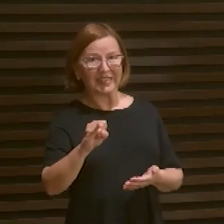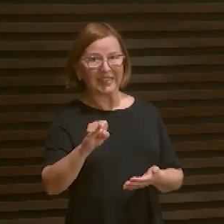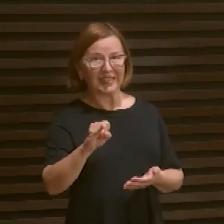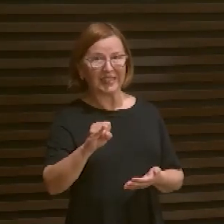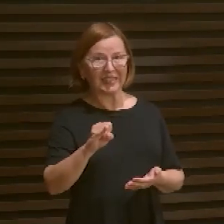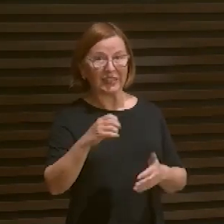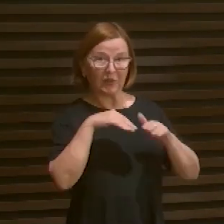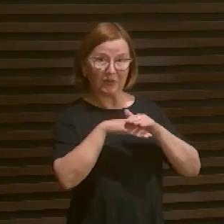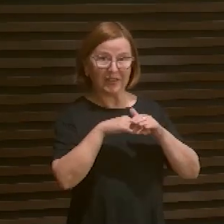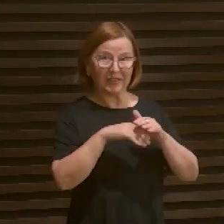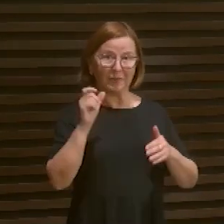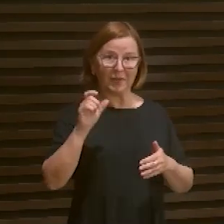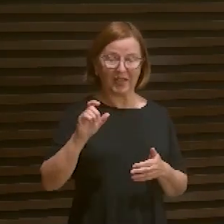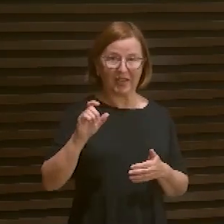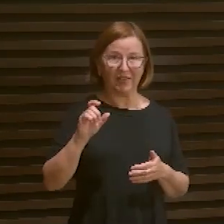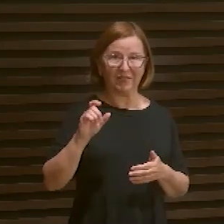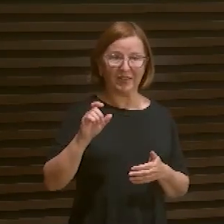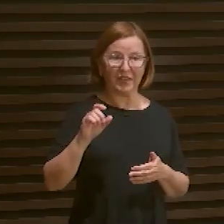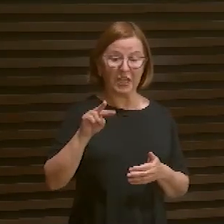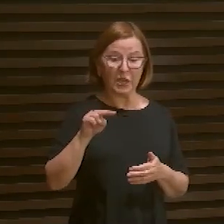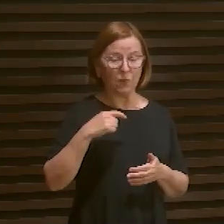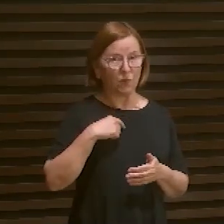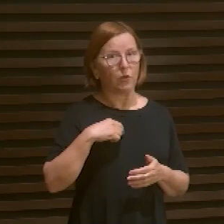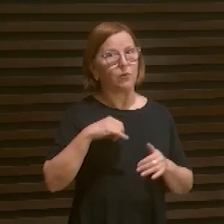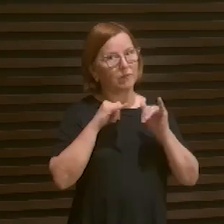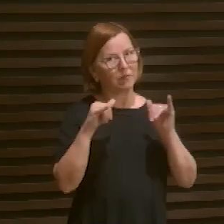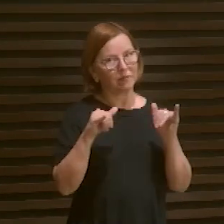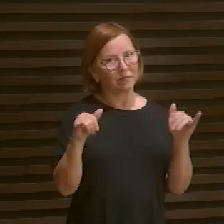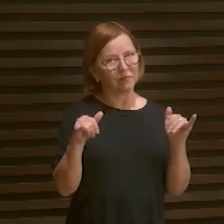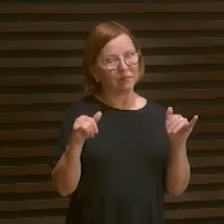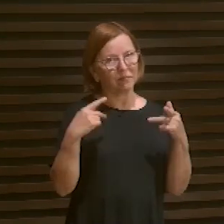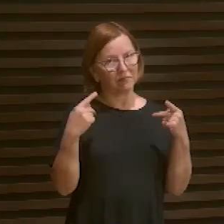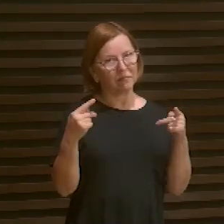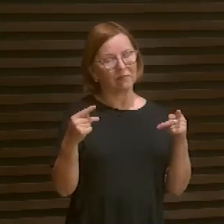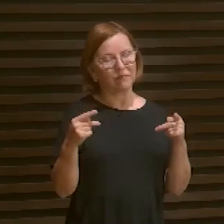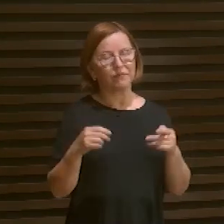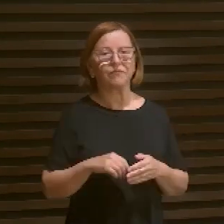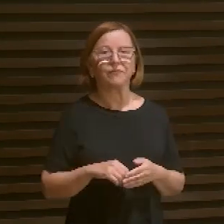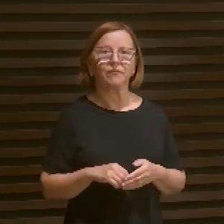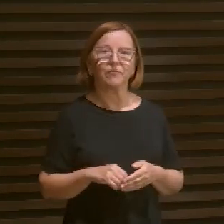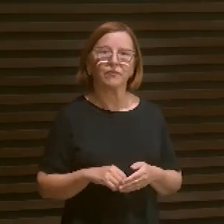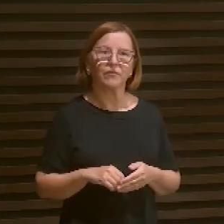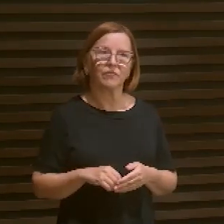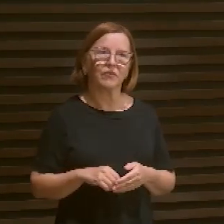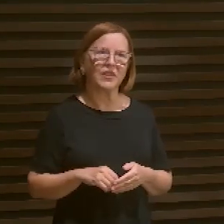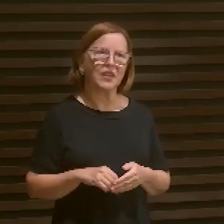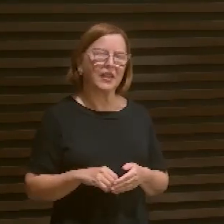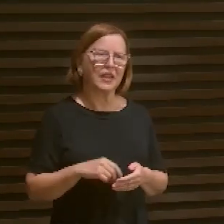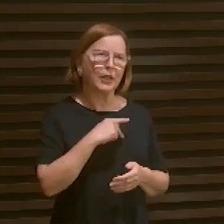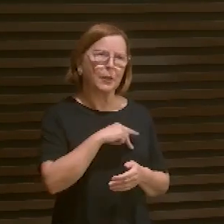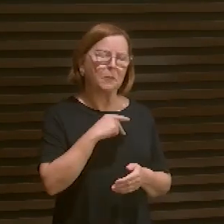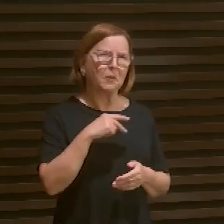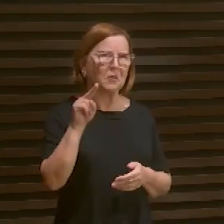retiverdes a palavra tal como vula preguei. Aí ele usa uma expressão que eu não sei como é que é isso,